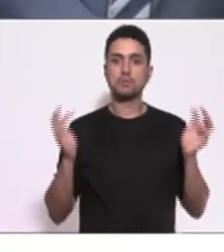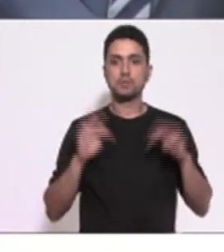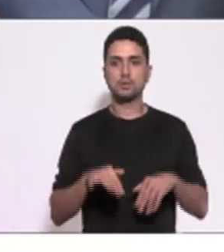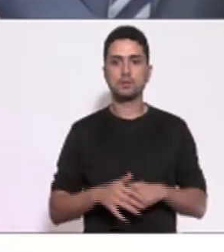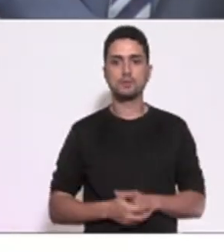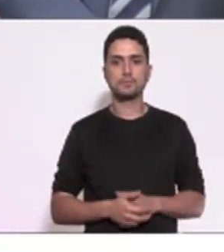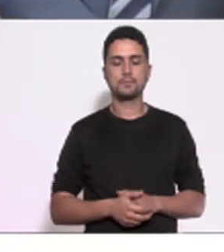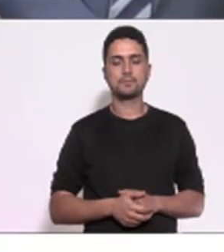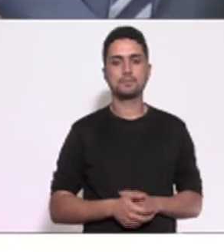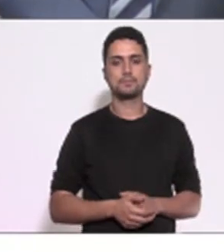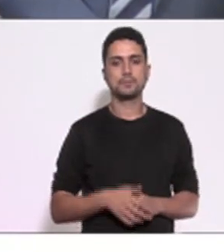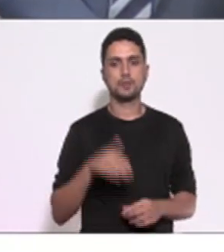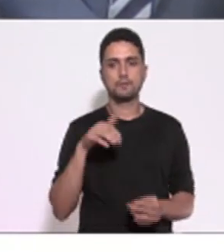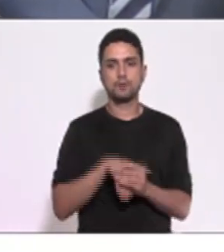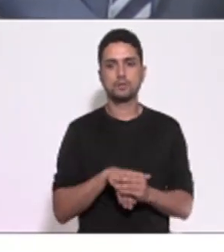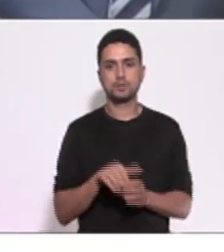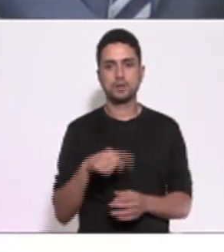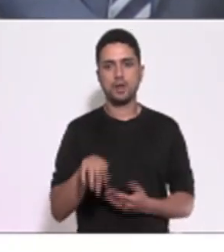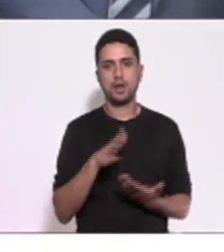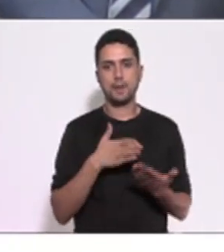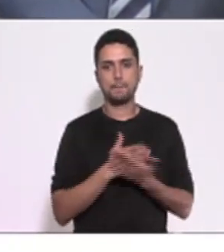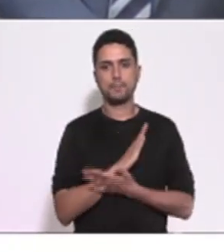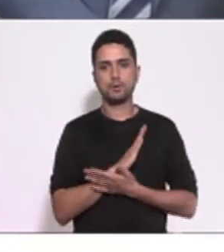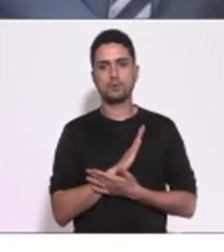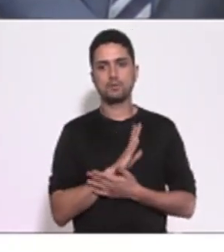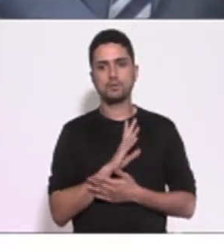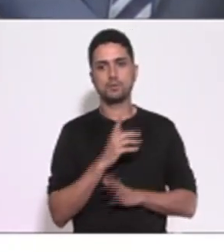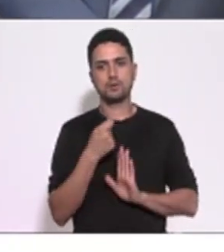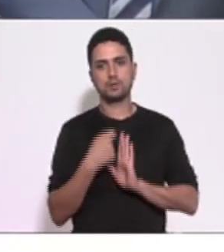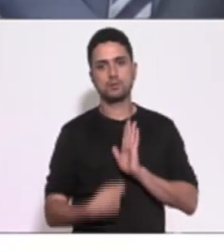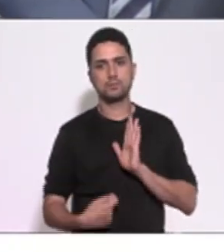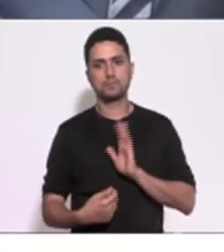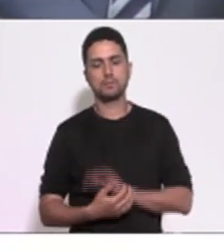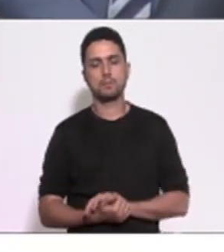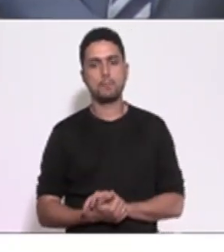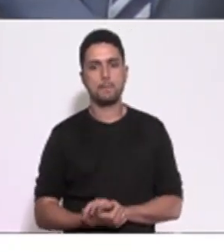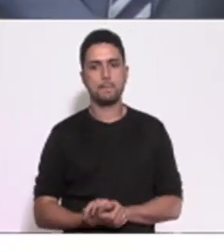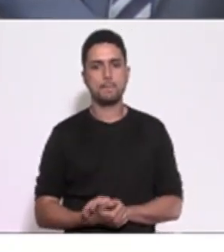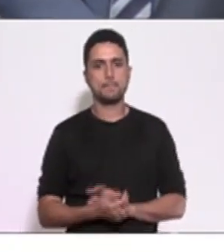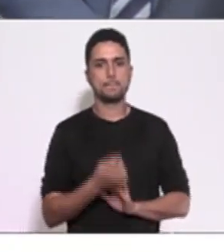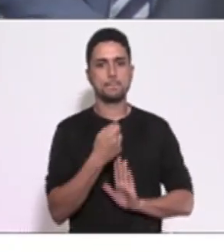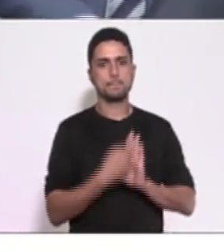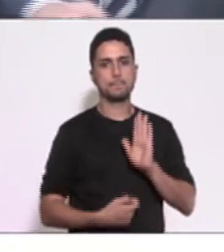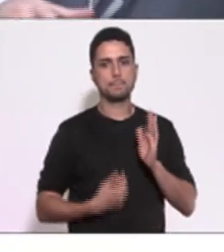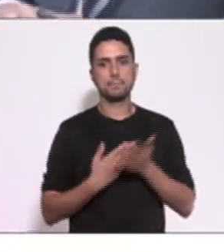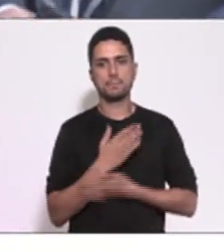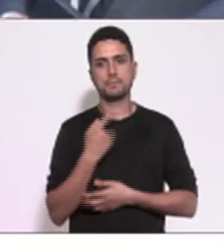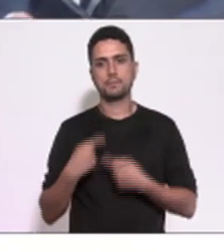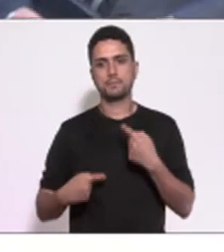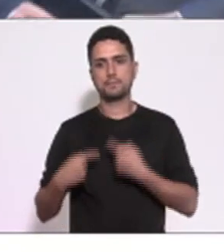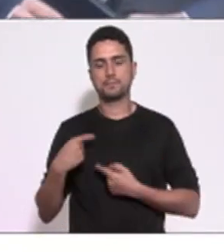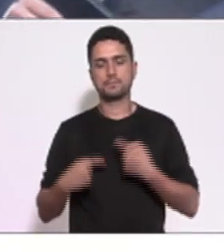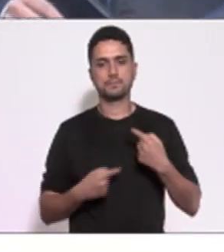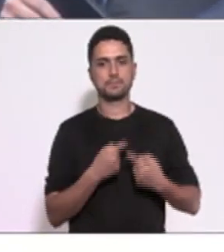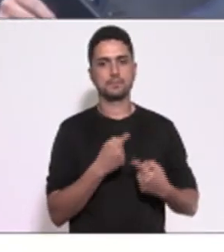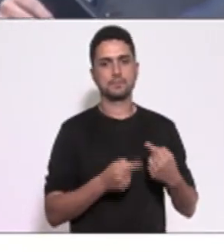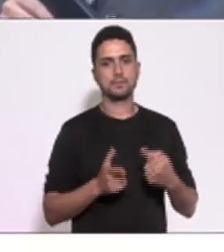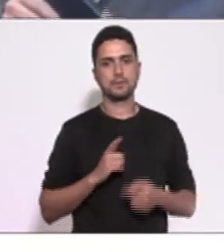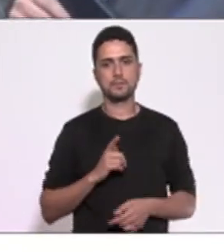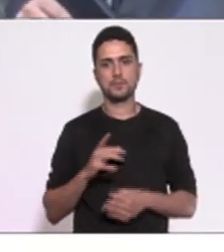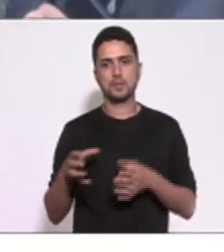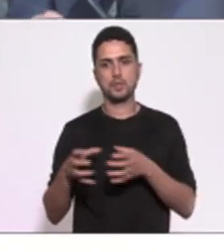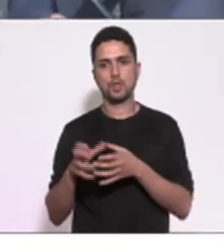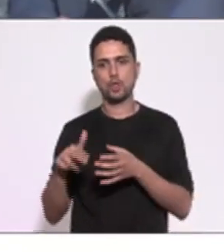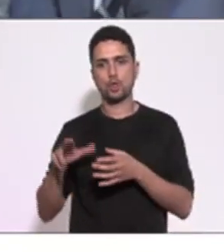discussão, em votação. Os senhores que aprovam a lei como estão aprovados, vai autógrafo, vai a promulgação com o voto pela abstenção do